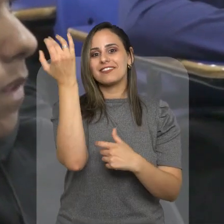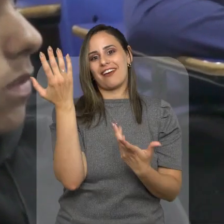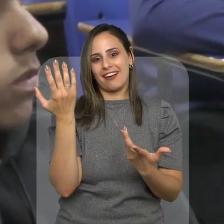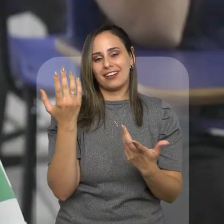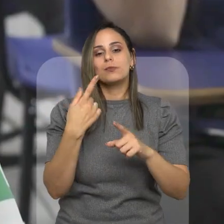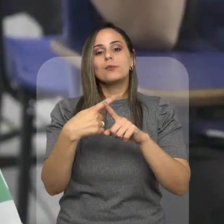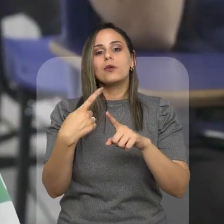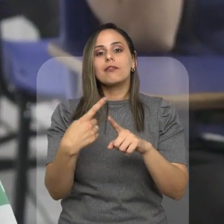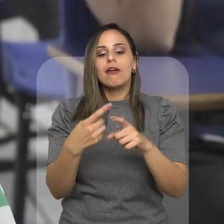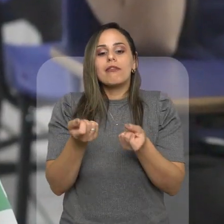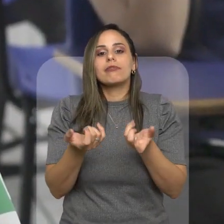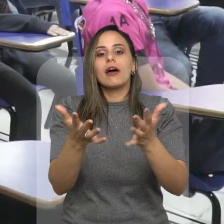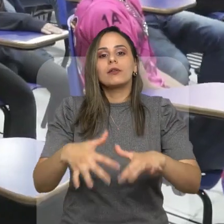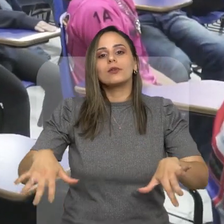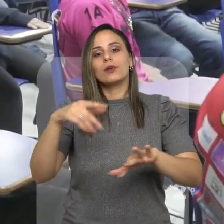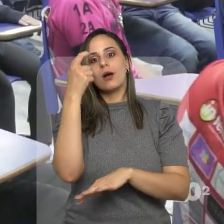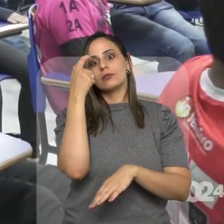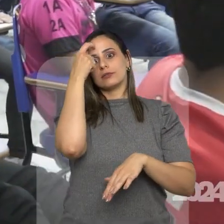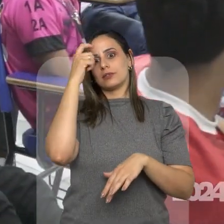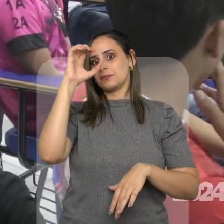de conscientização.